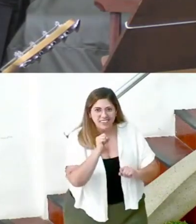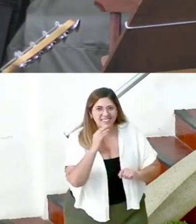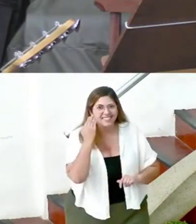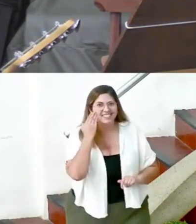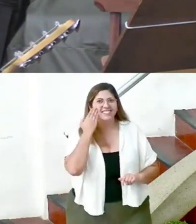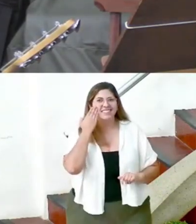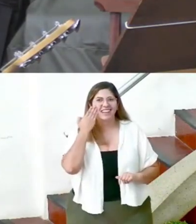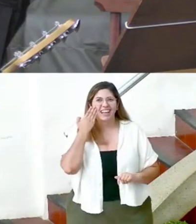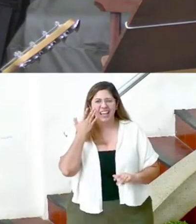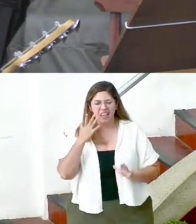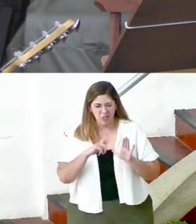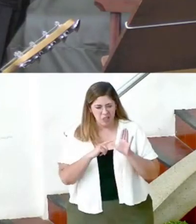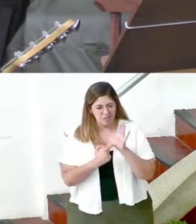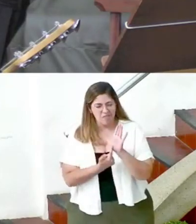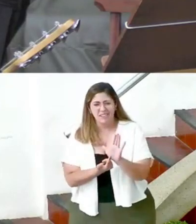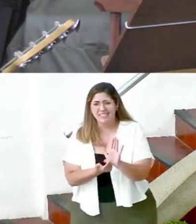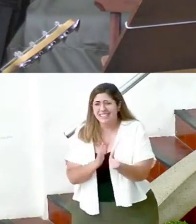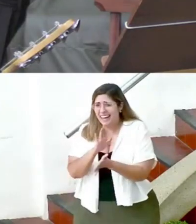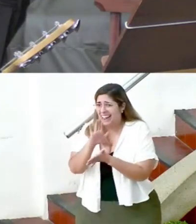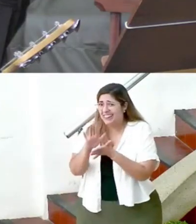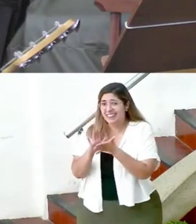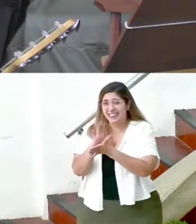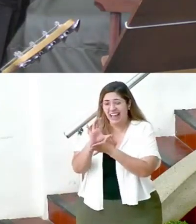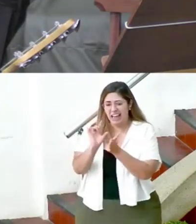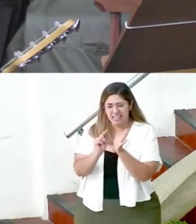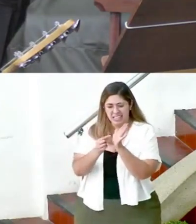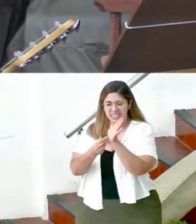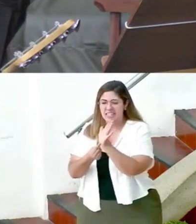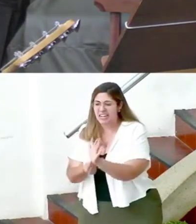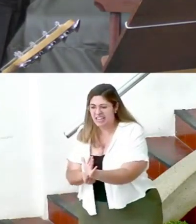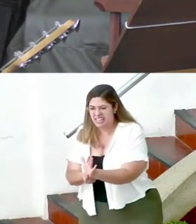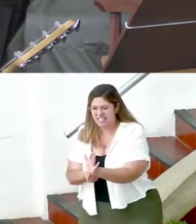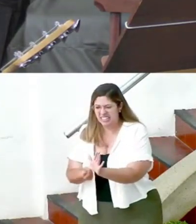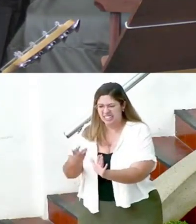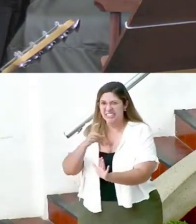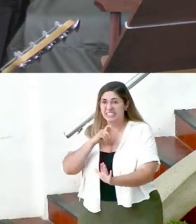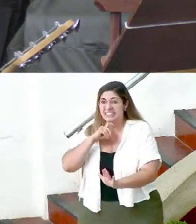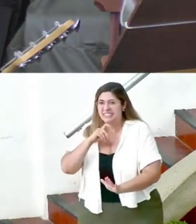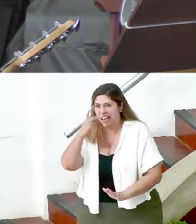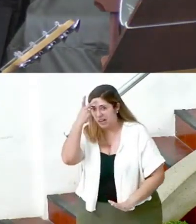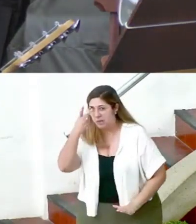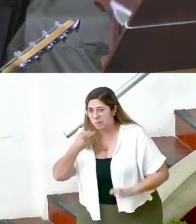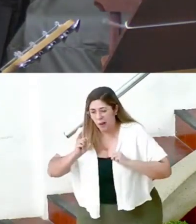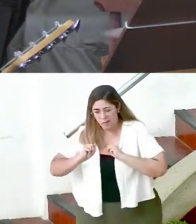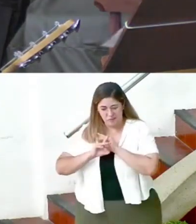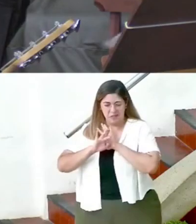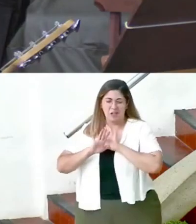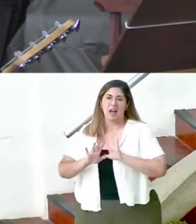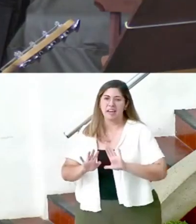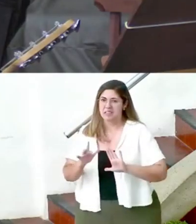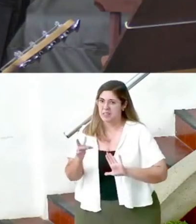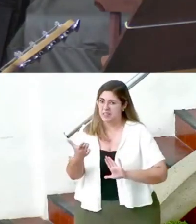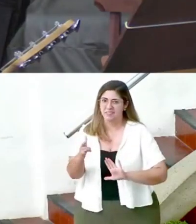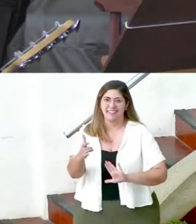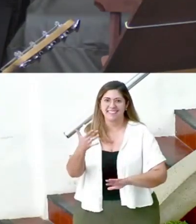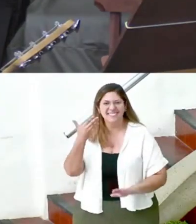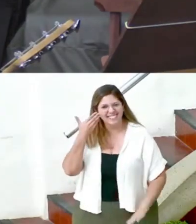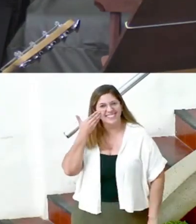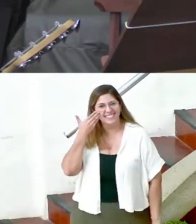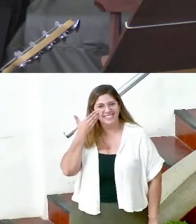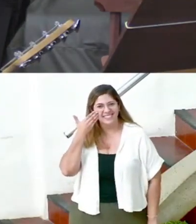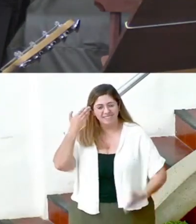reduzir a nada as que são, a fim de que ninguém se vanglorie na presença de Deus. Porque se nós tivéssemos